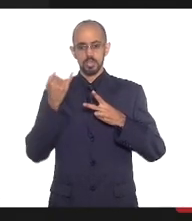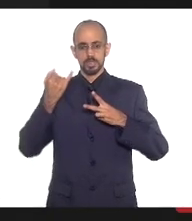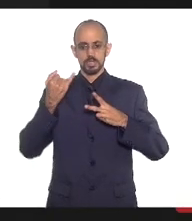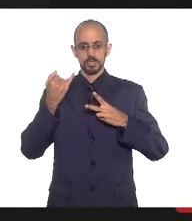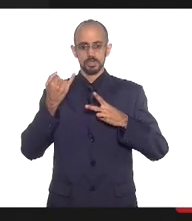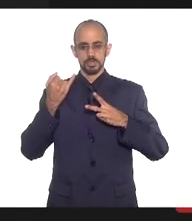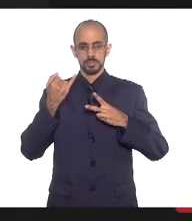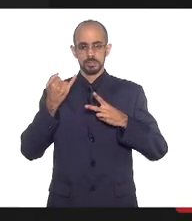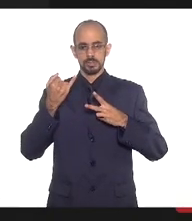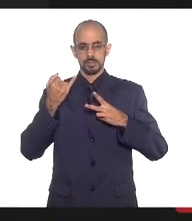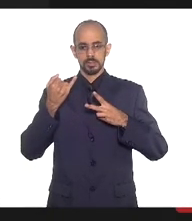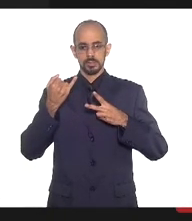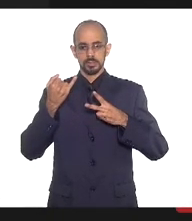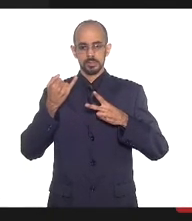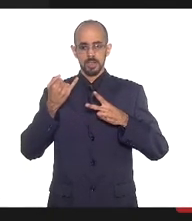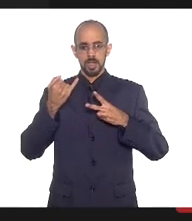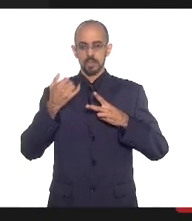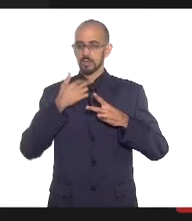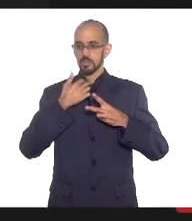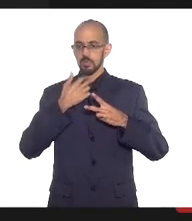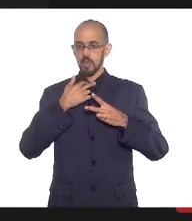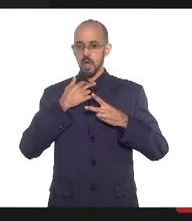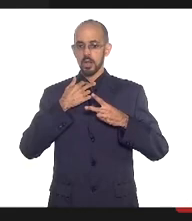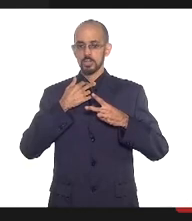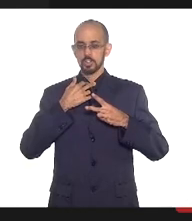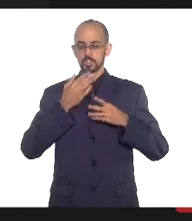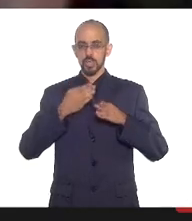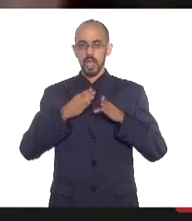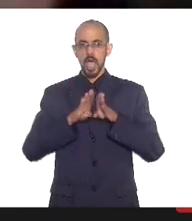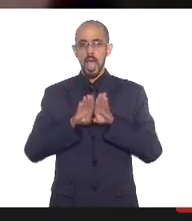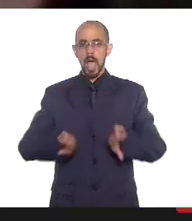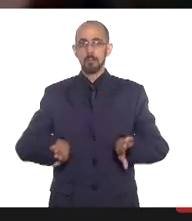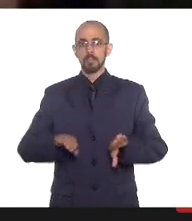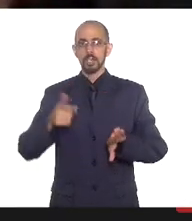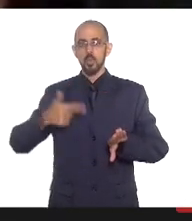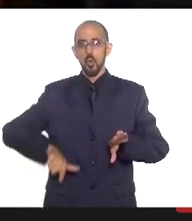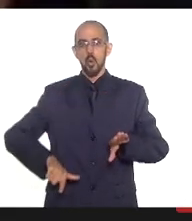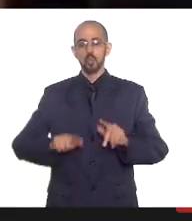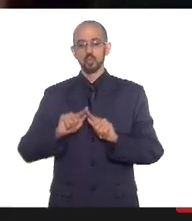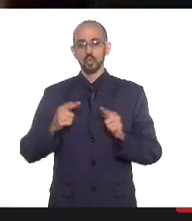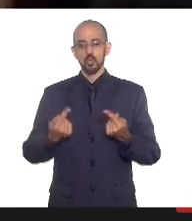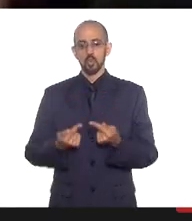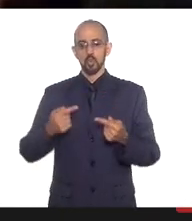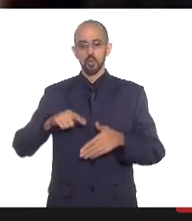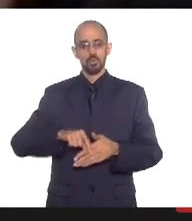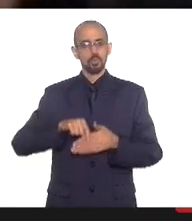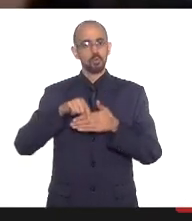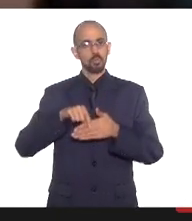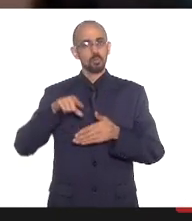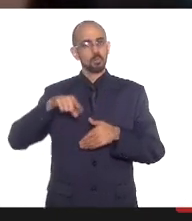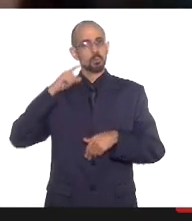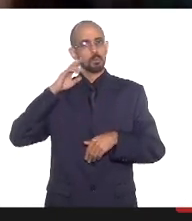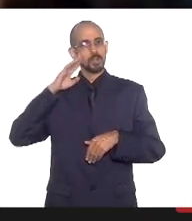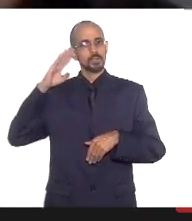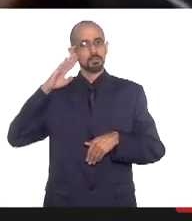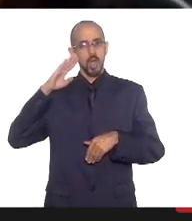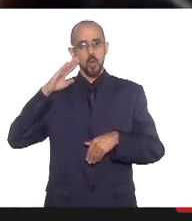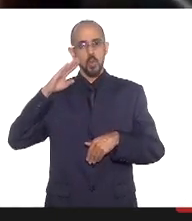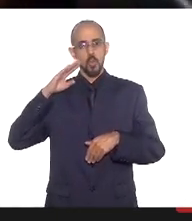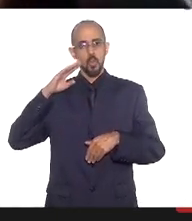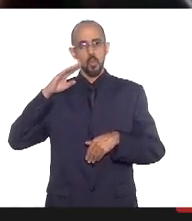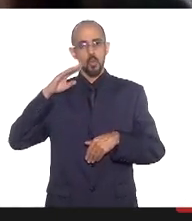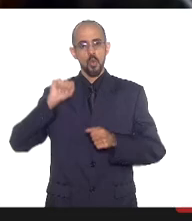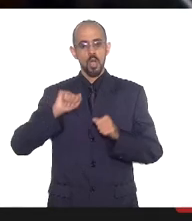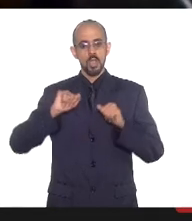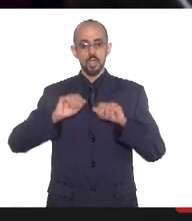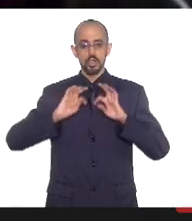nada não que foi para lá primeiro e não abrir mais nenhum grupo comunitário é prioritário desculpa não estamos dando conta dos que já têm e